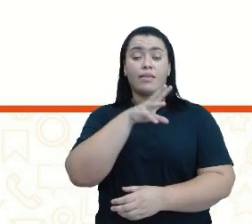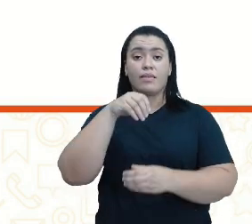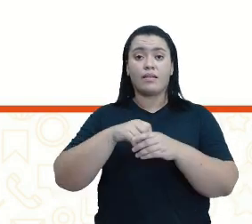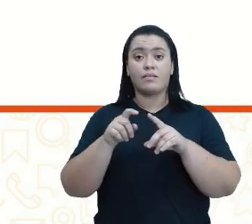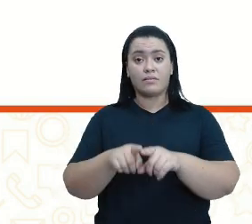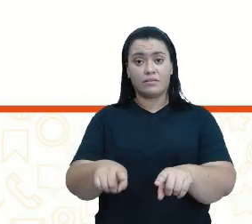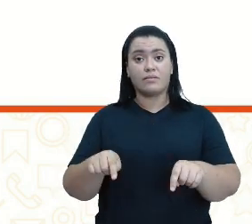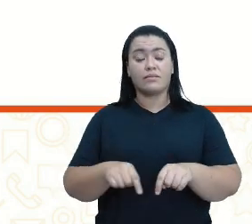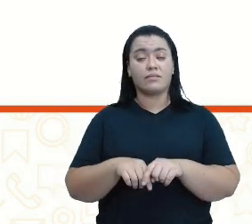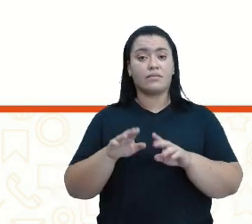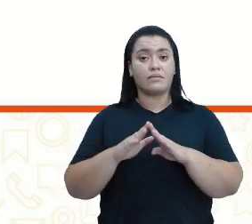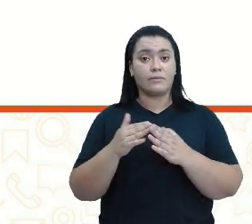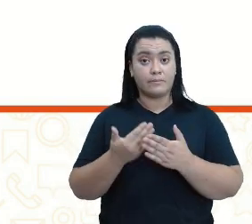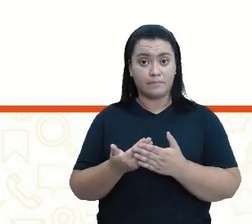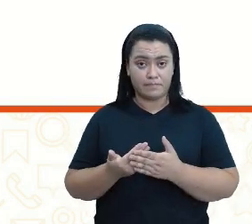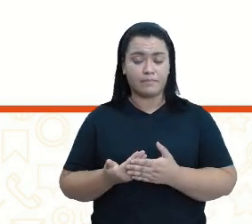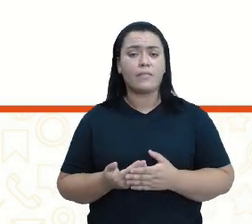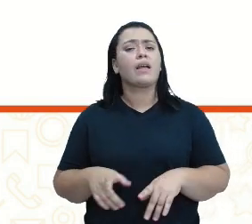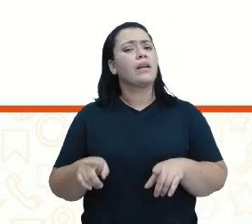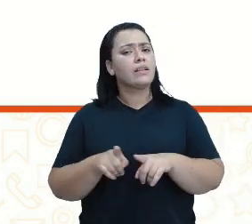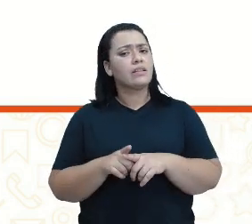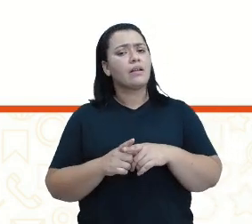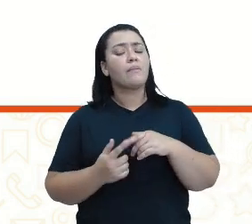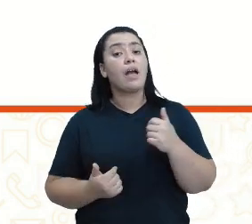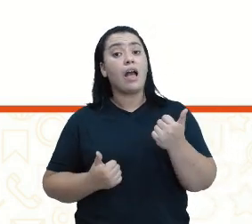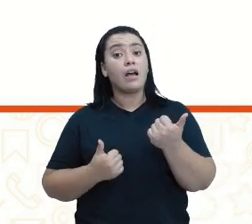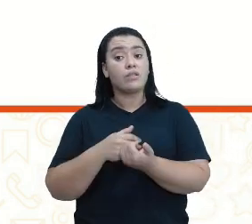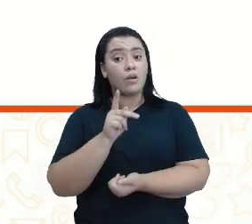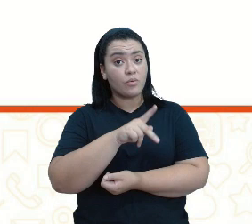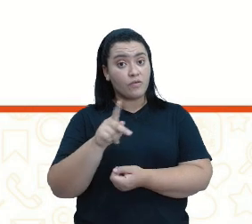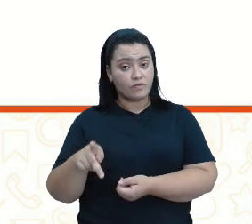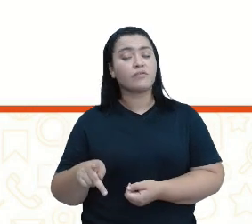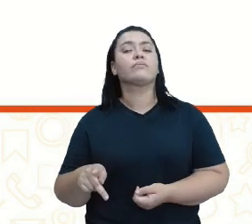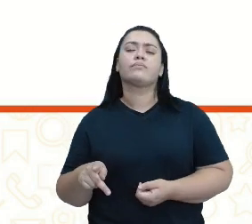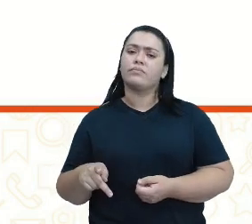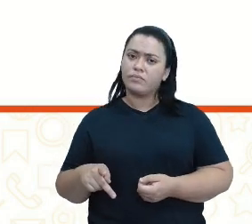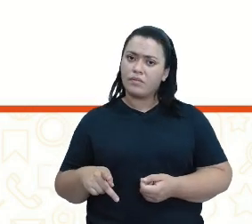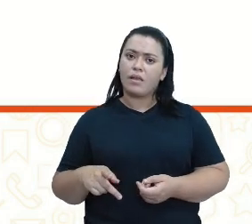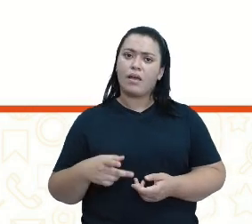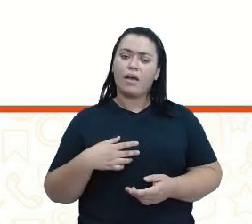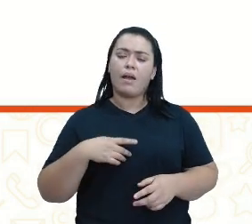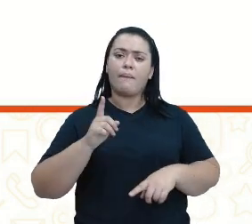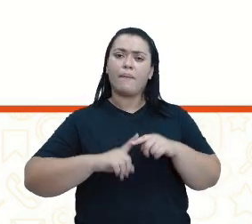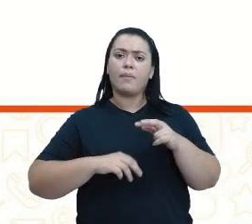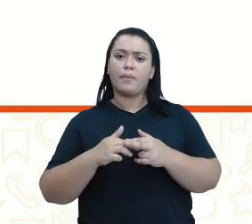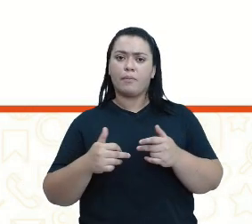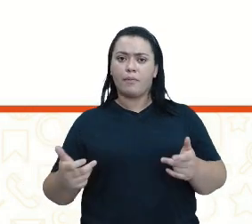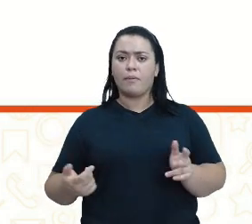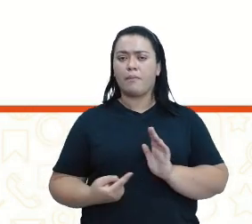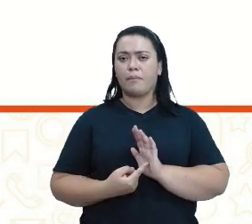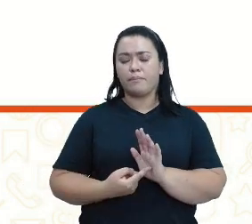sala, vai auxiliar o professor da sala de aula também com esse material.